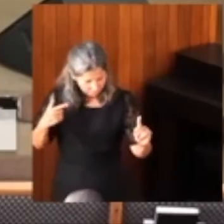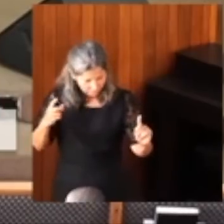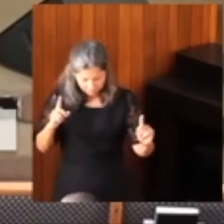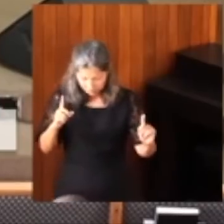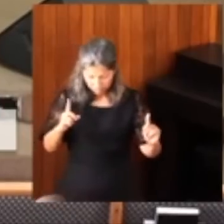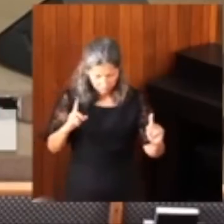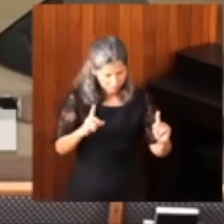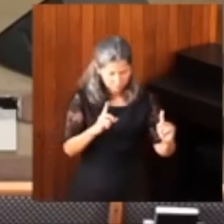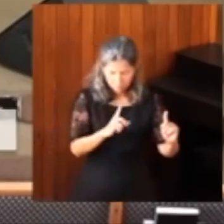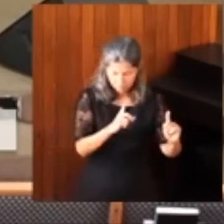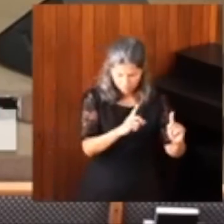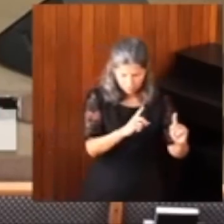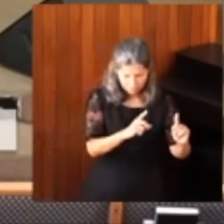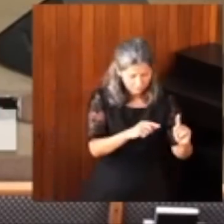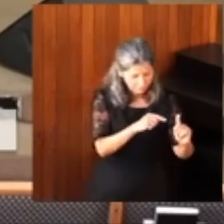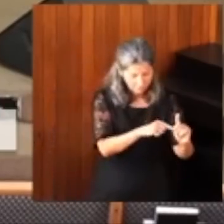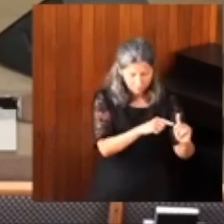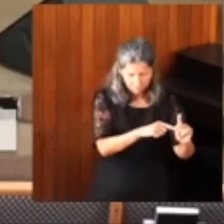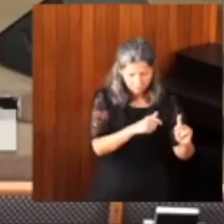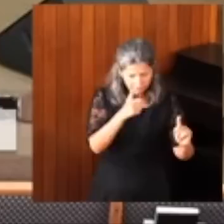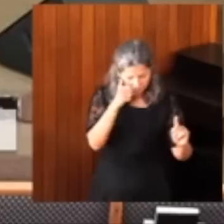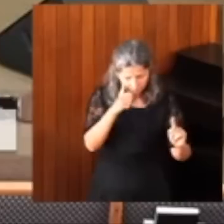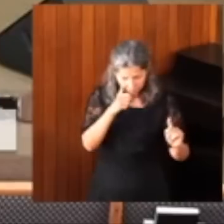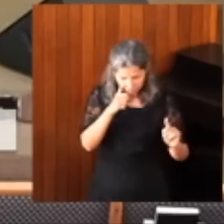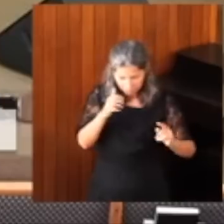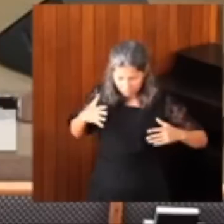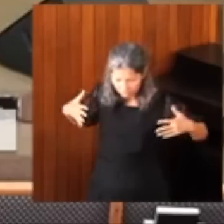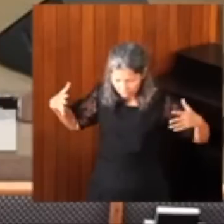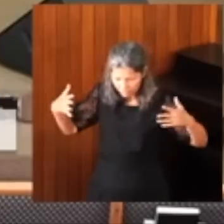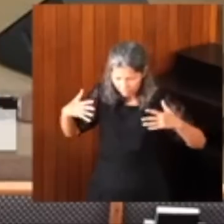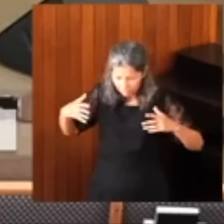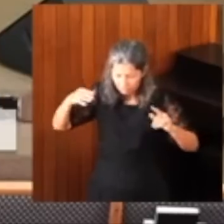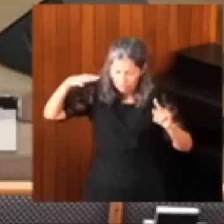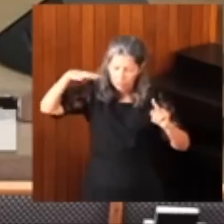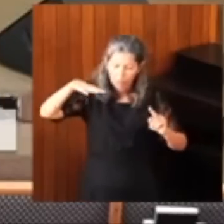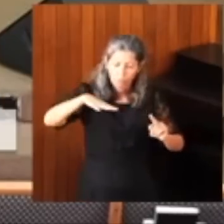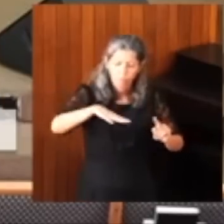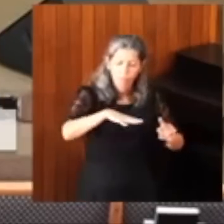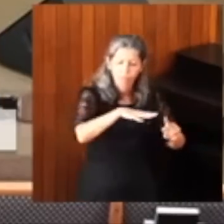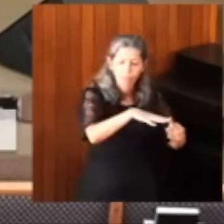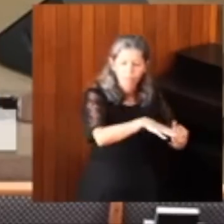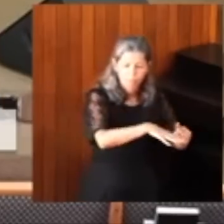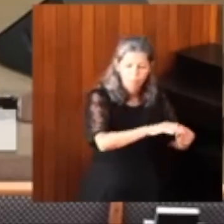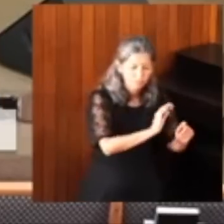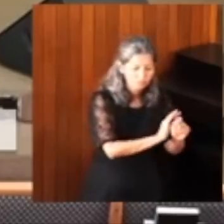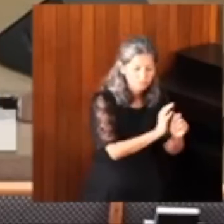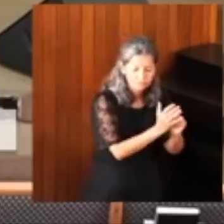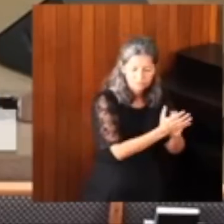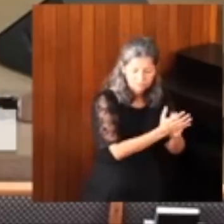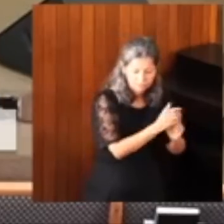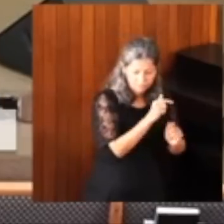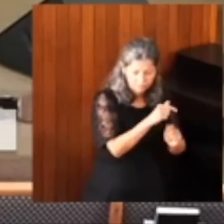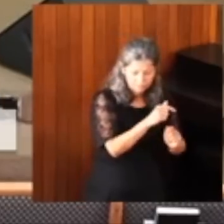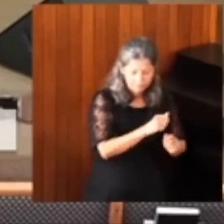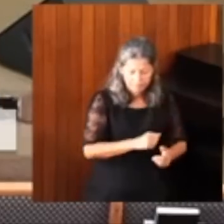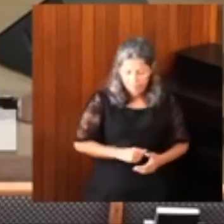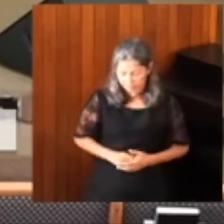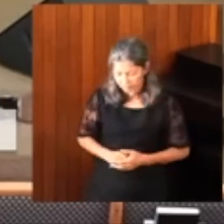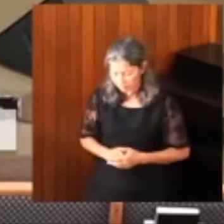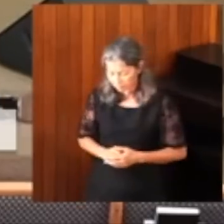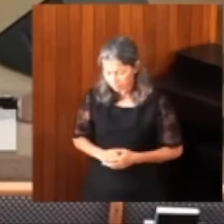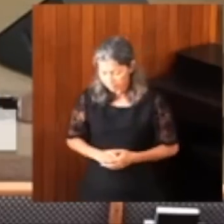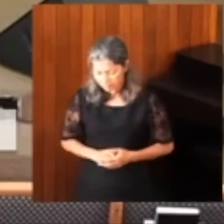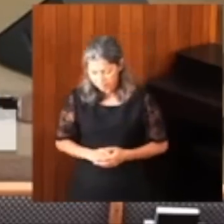que voasse para o deserto, para o seu lugar. E aí, onde é sustentada durante um tempo, 2 tempos e metade do tempo, que é